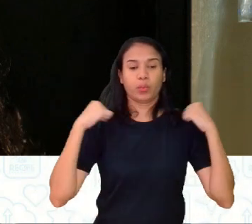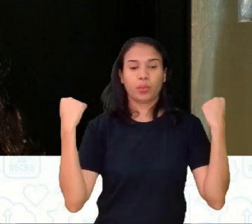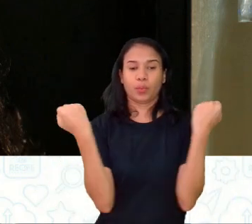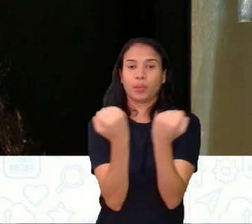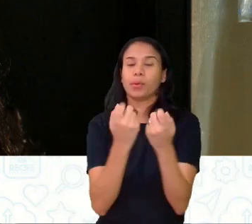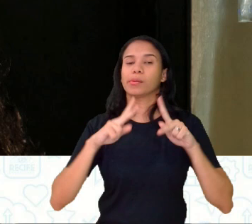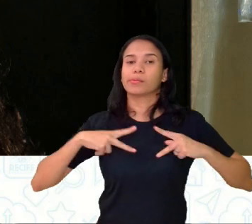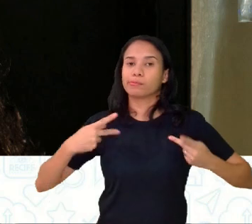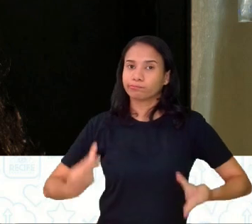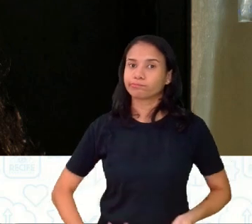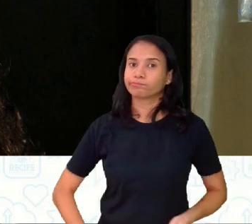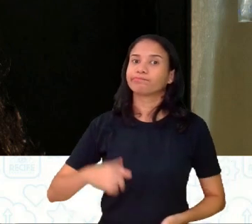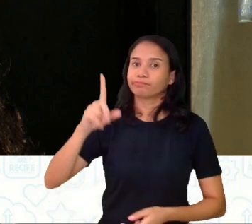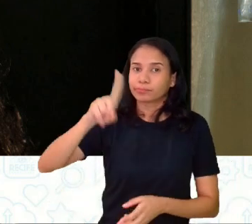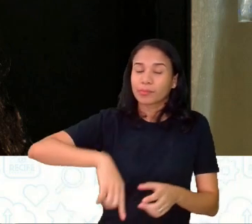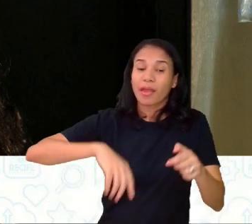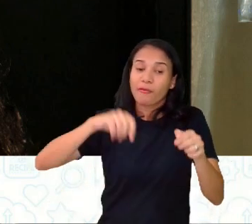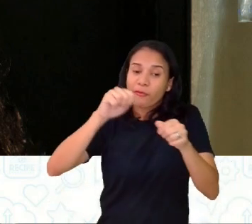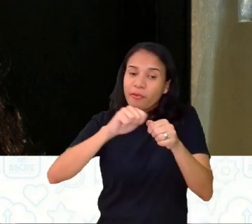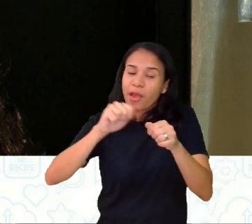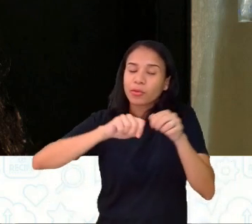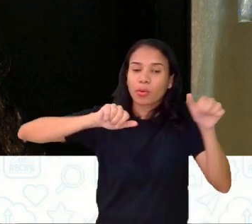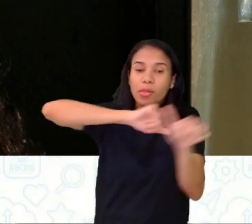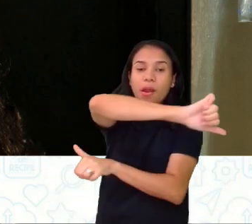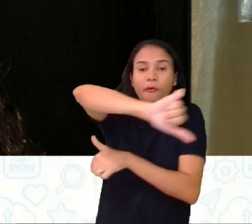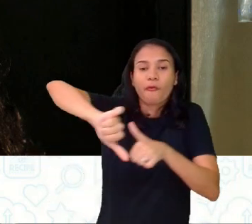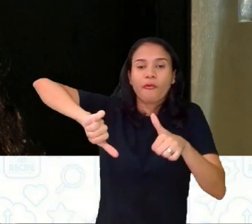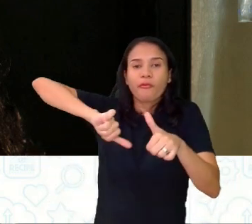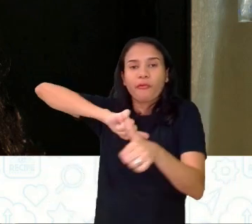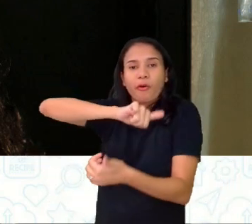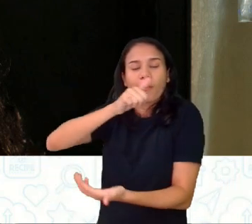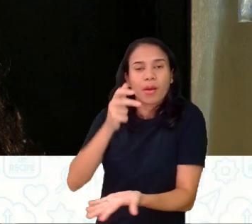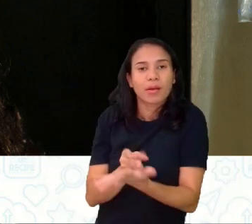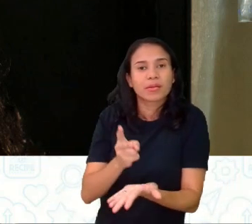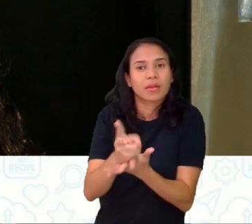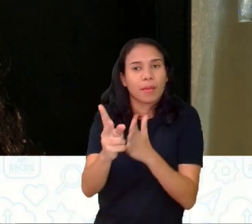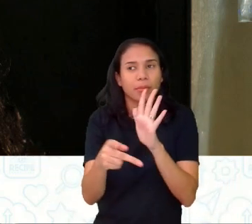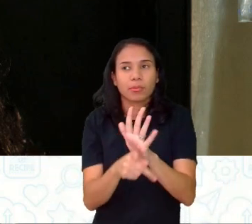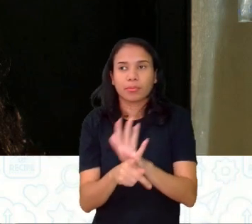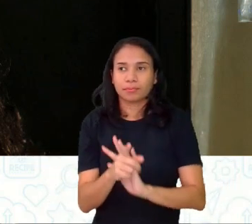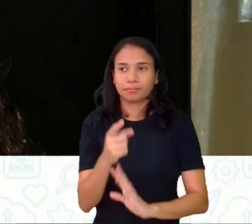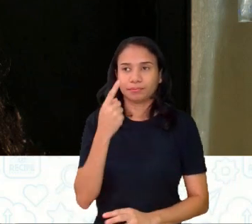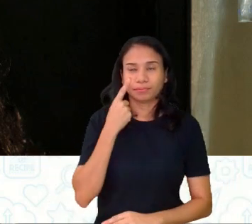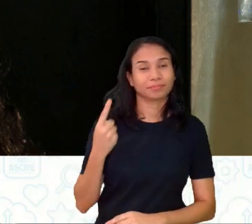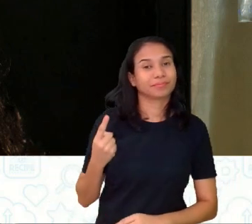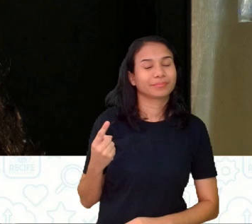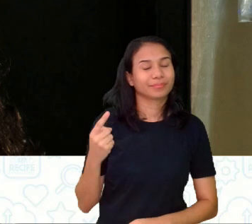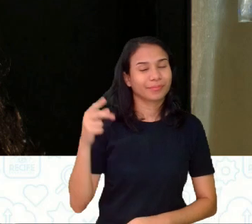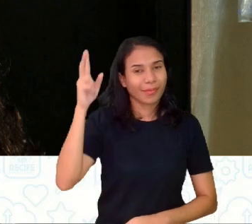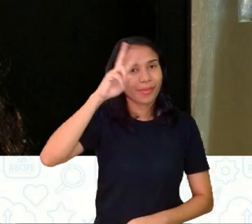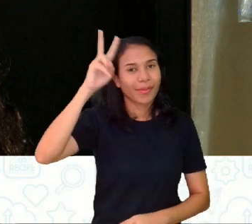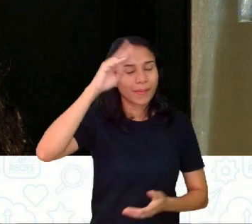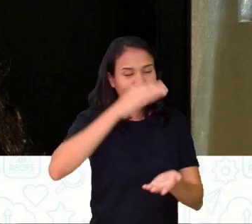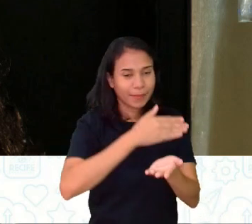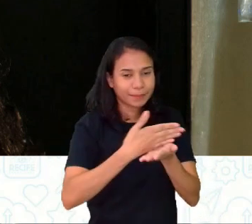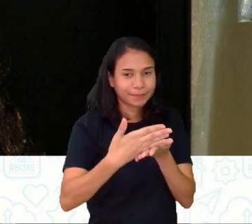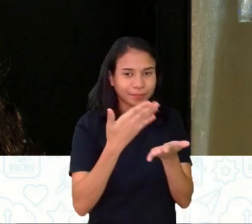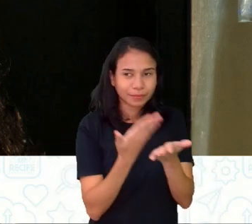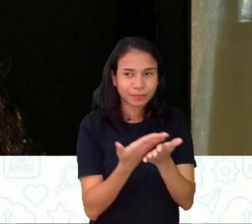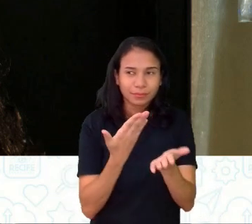humana é construído e se transforma no tempo e no espaço. Olha aí, eu falei no início da aula,